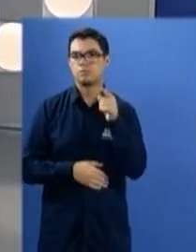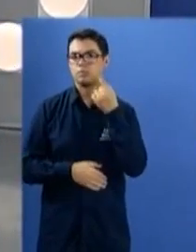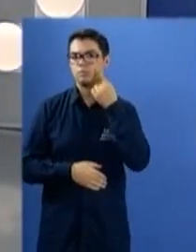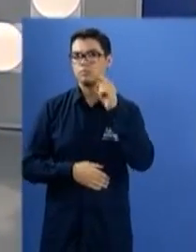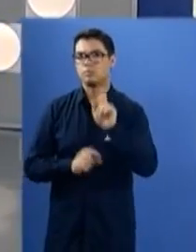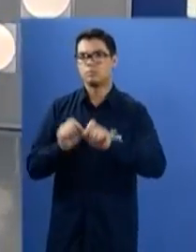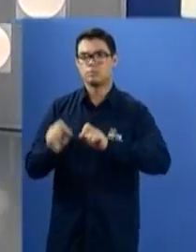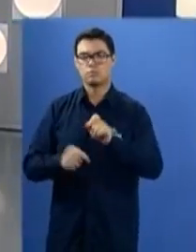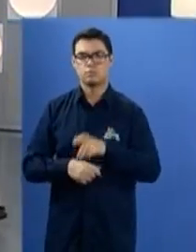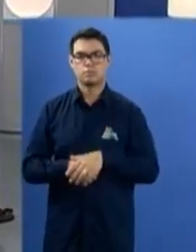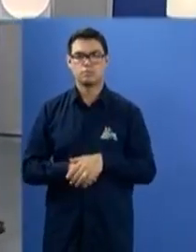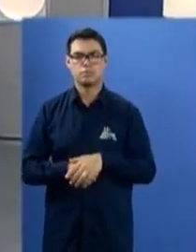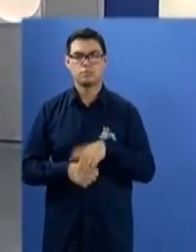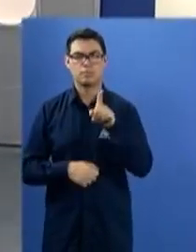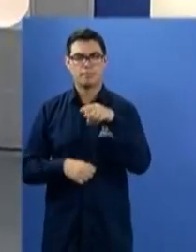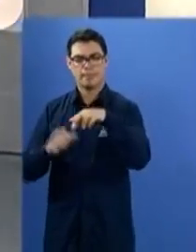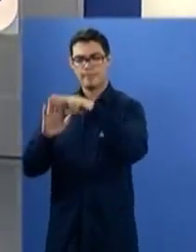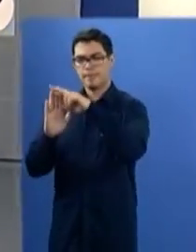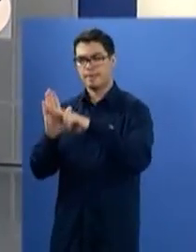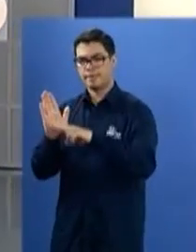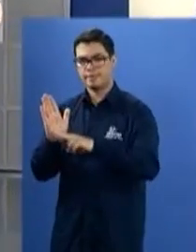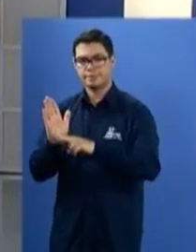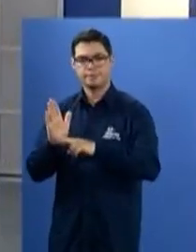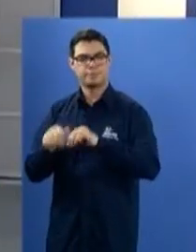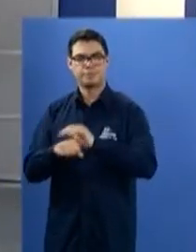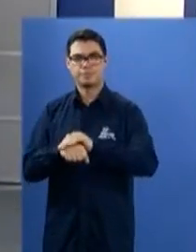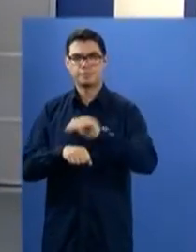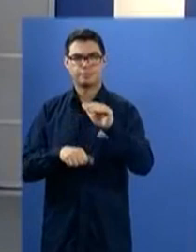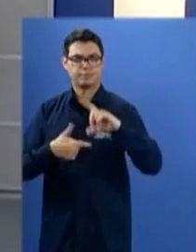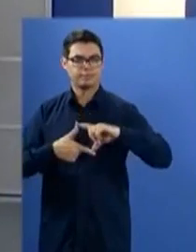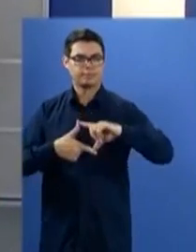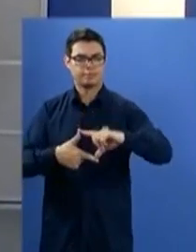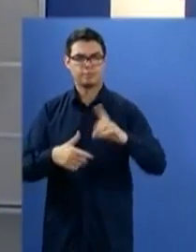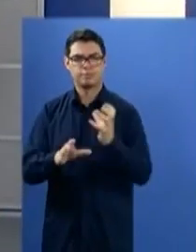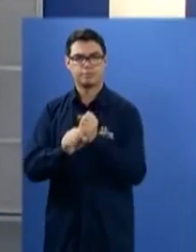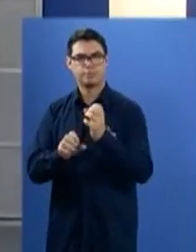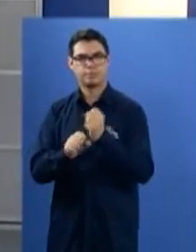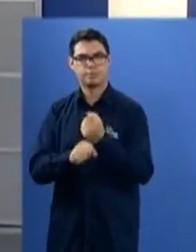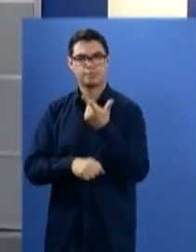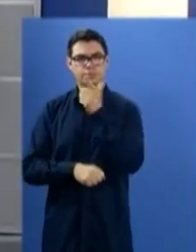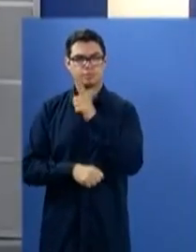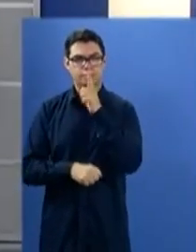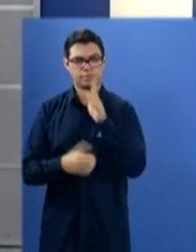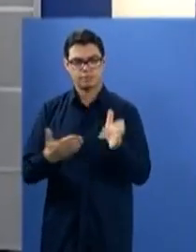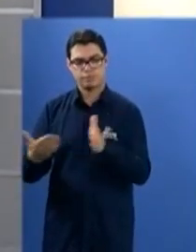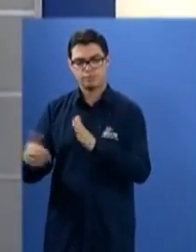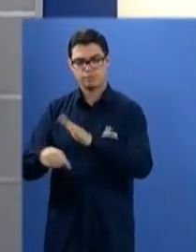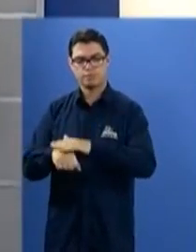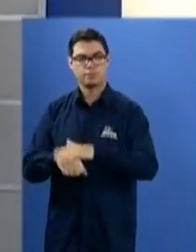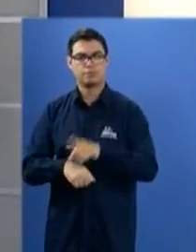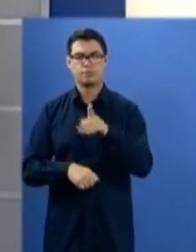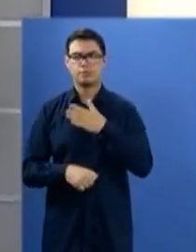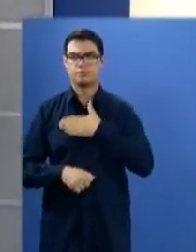é uma fórmula mais tradicional de cálculo de tempo de produção. Mas